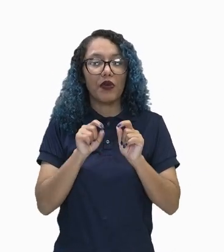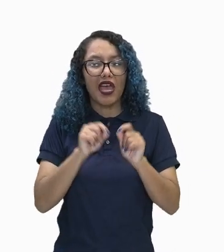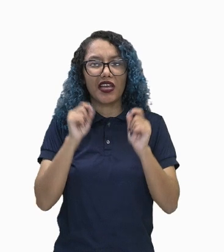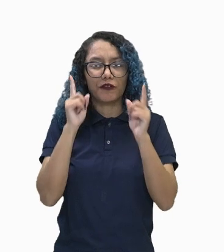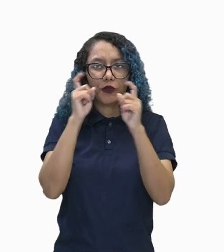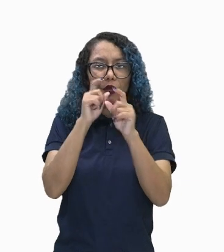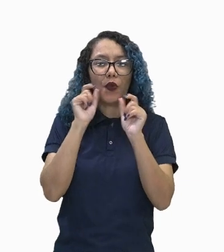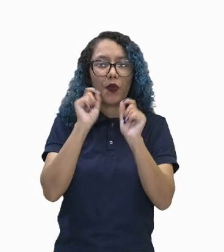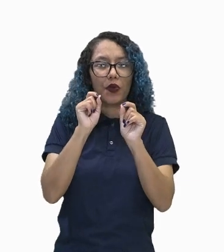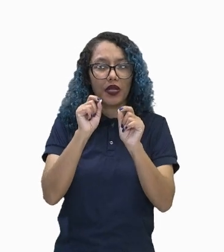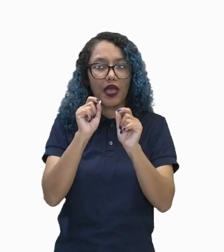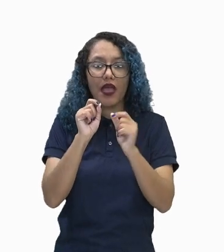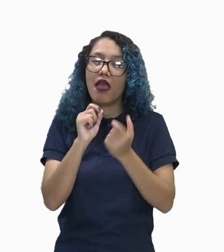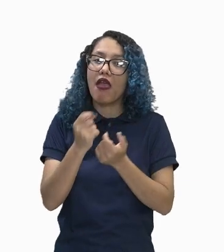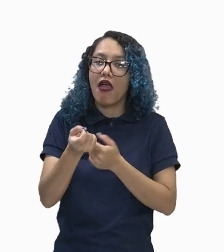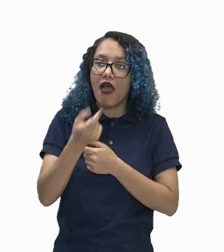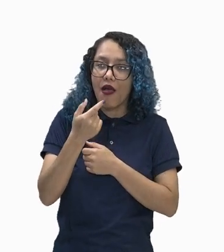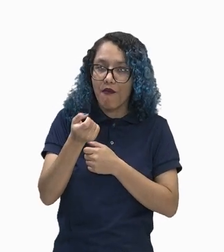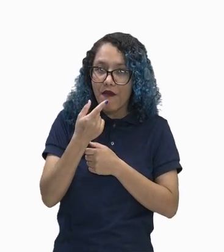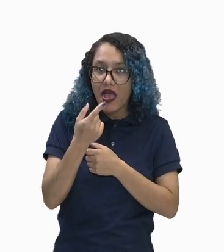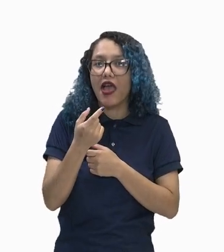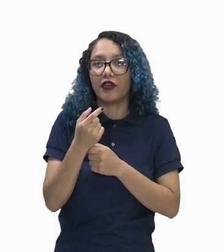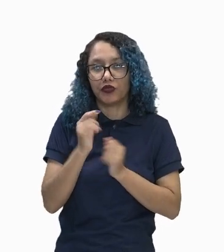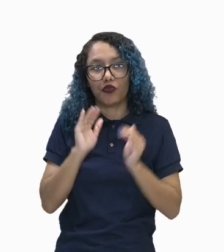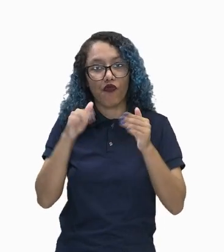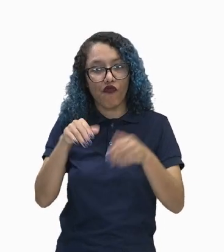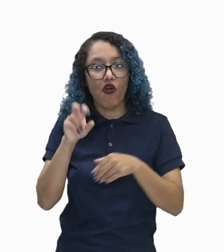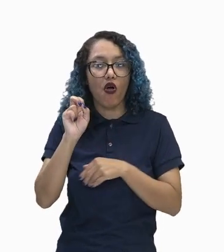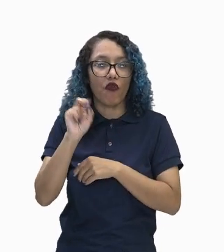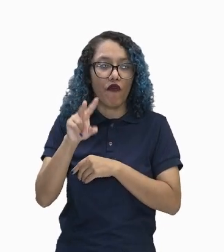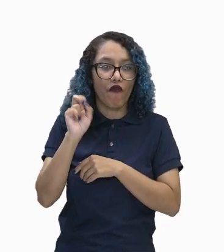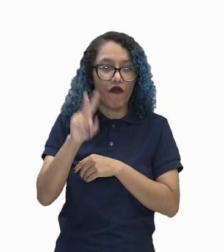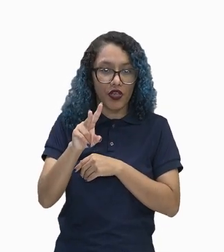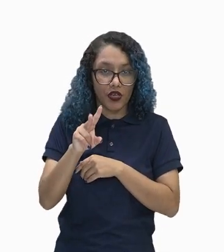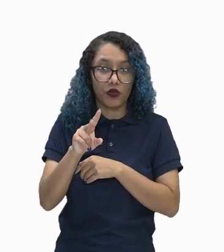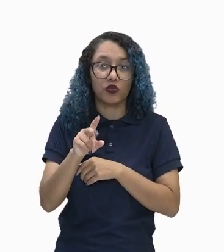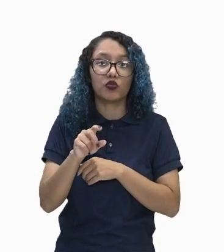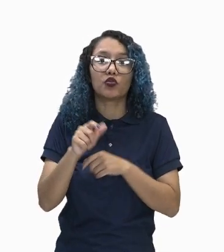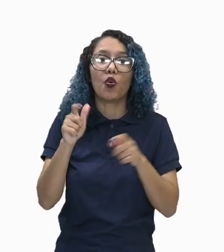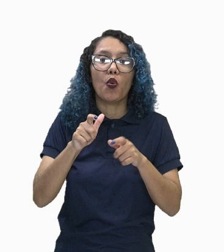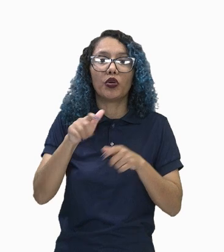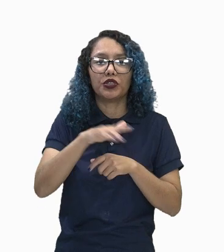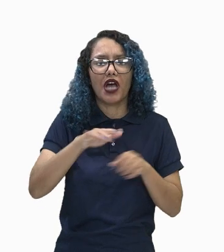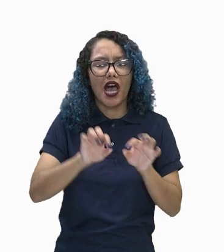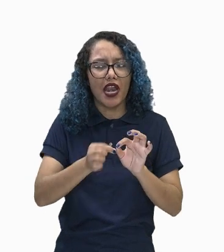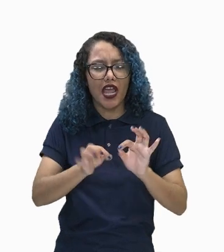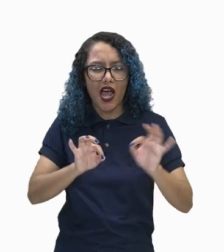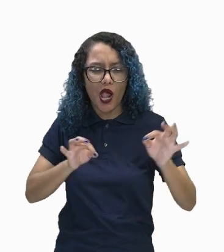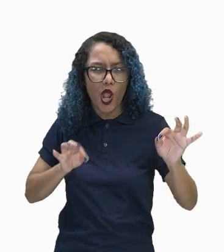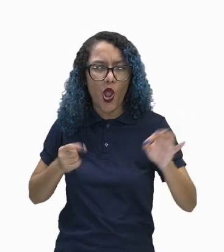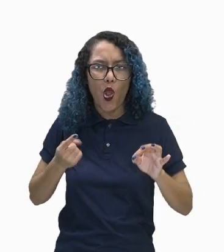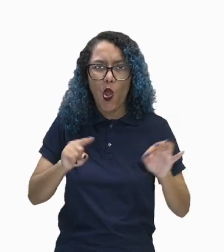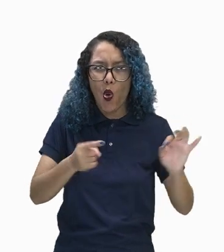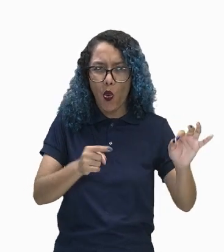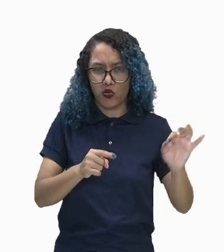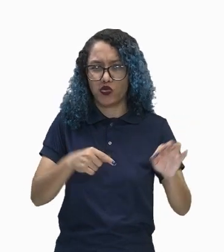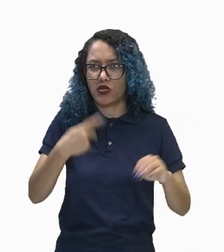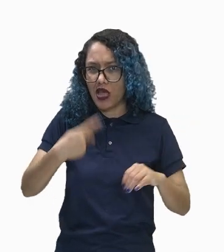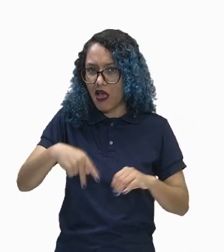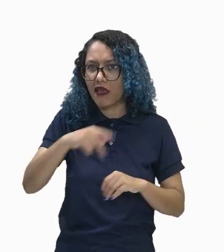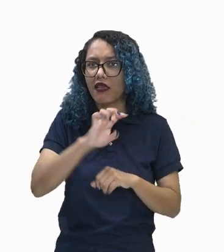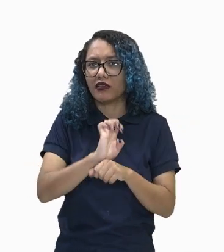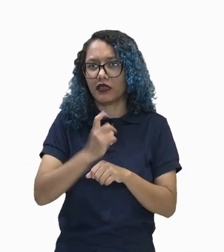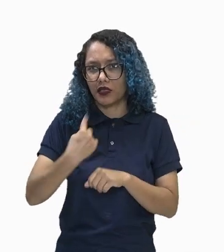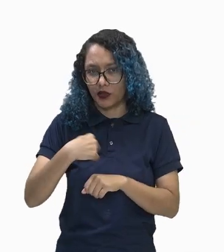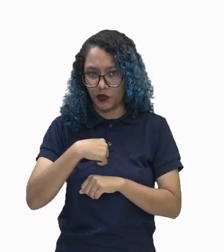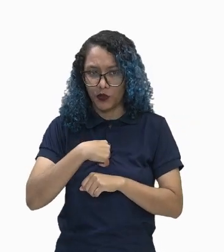a medicamentos antirretrovirais em áreas remotas do nosso estado, certo?